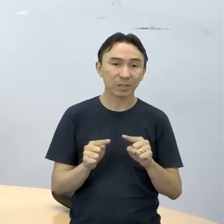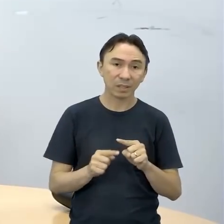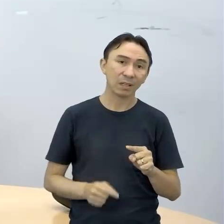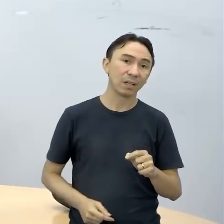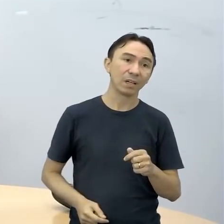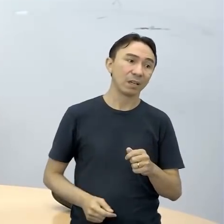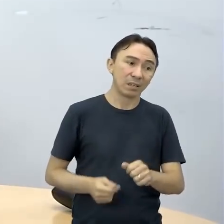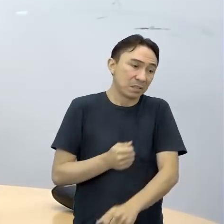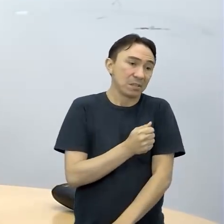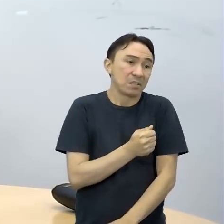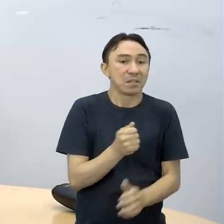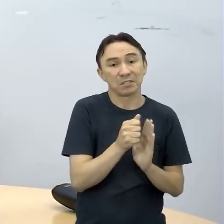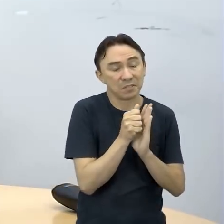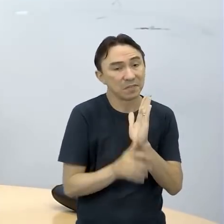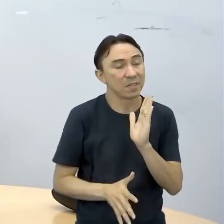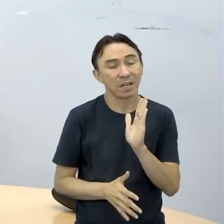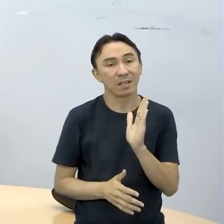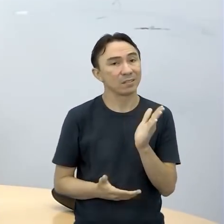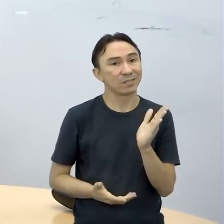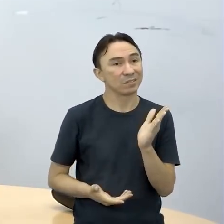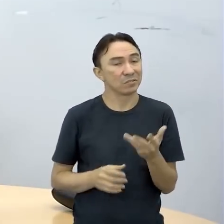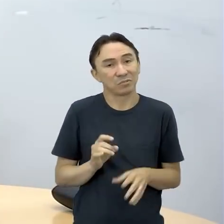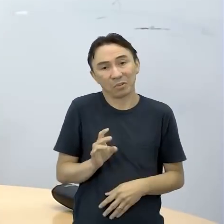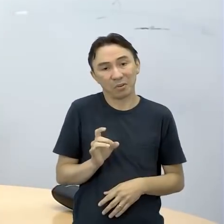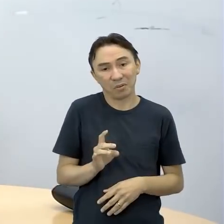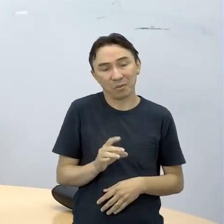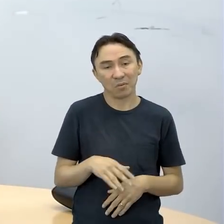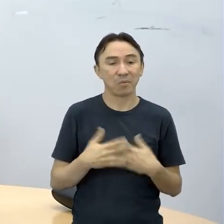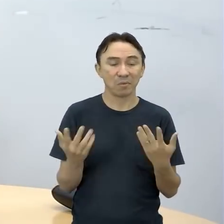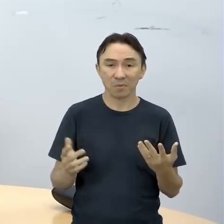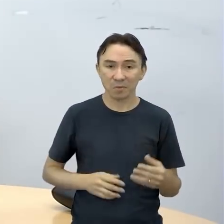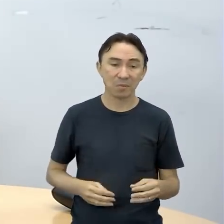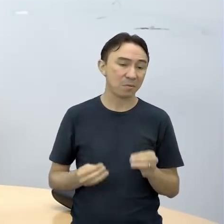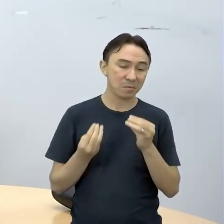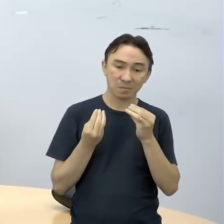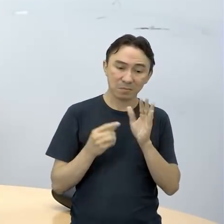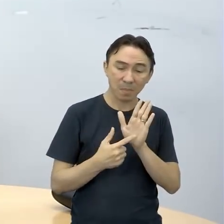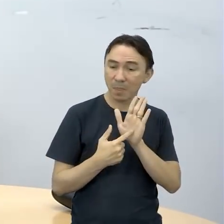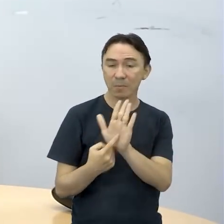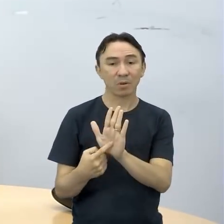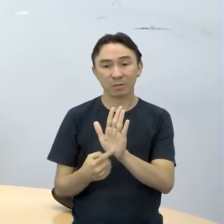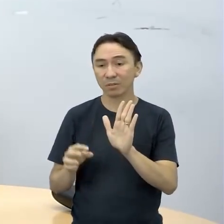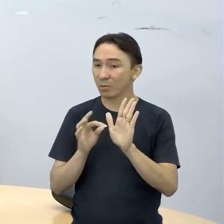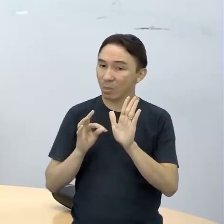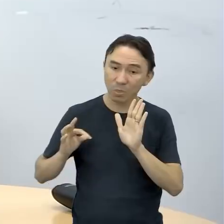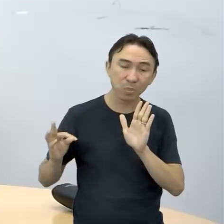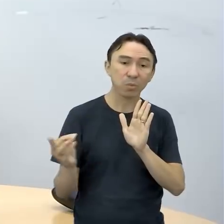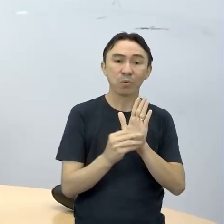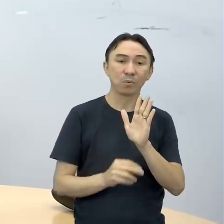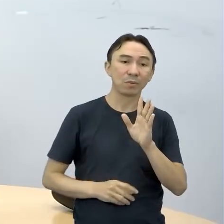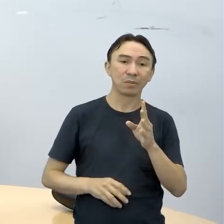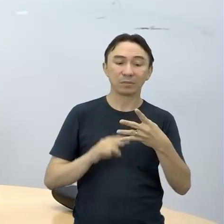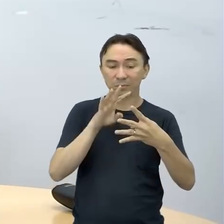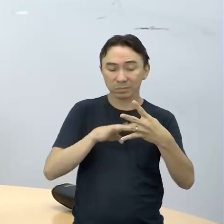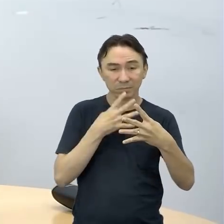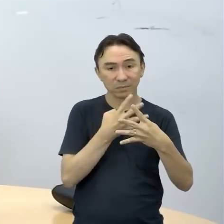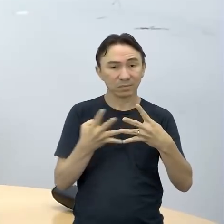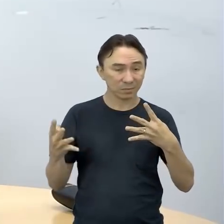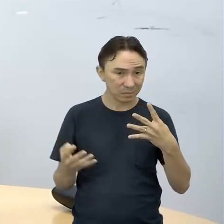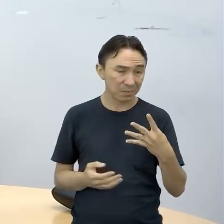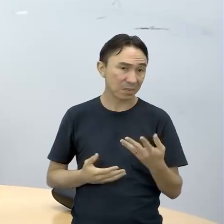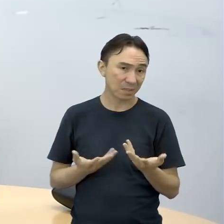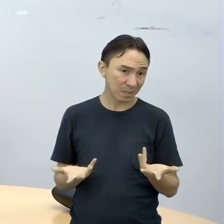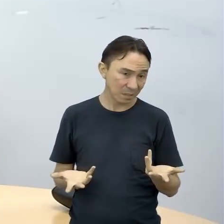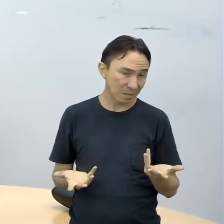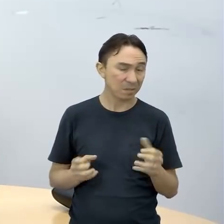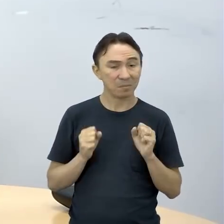Marcos falou, mostrar o quadrinho inteiro, né, na vertical de todas as atividades que serão feitas naquele componente ou